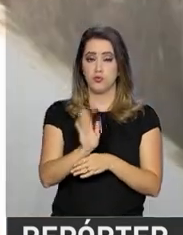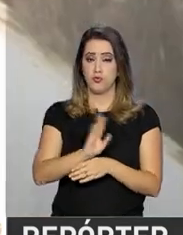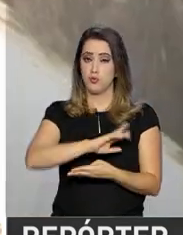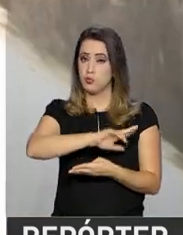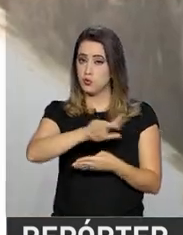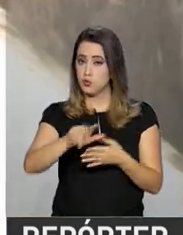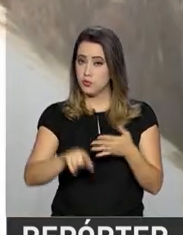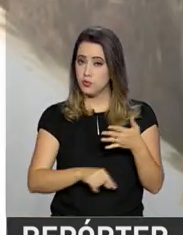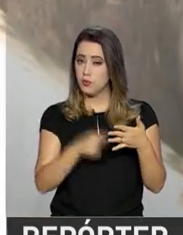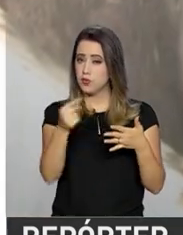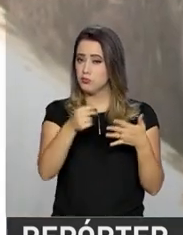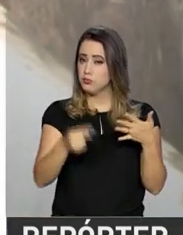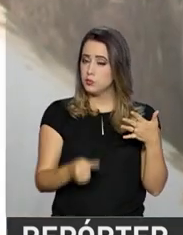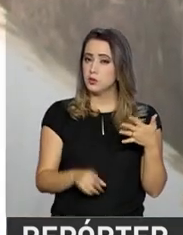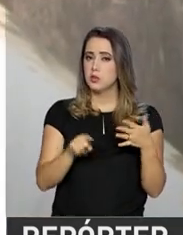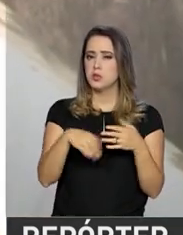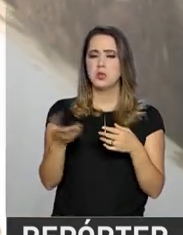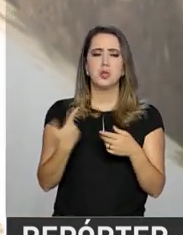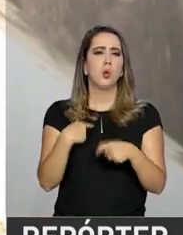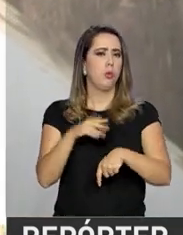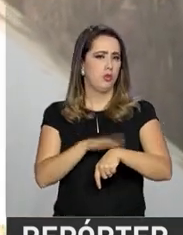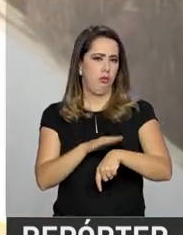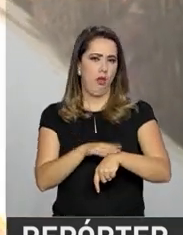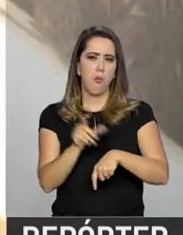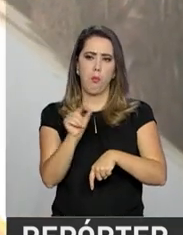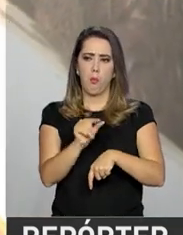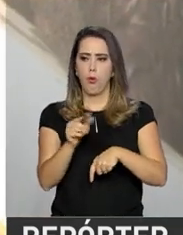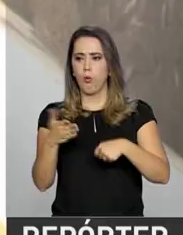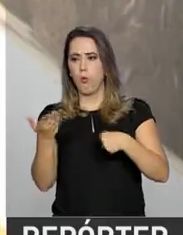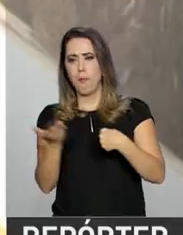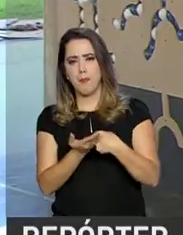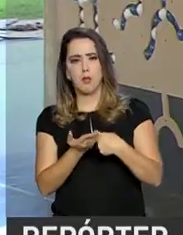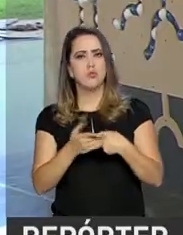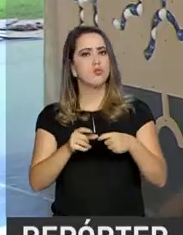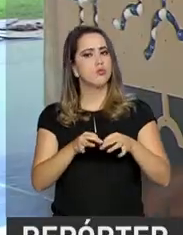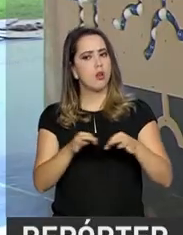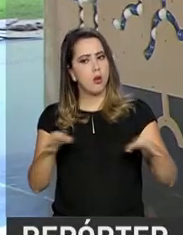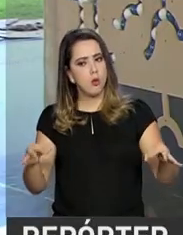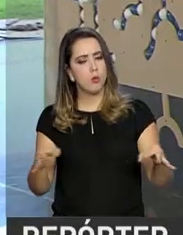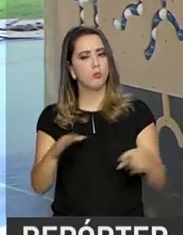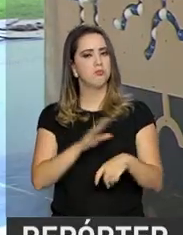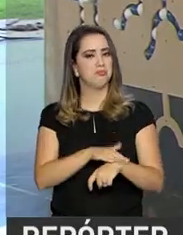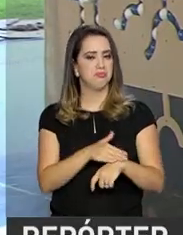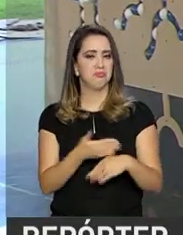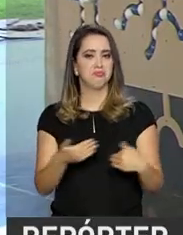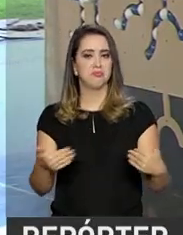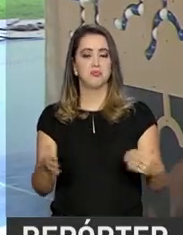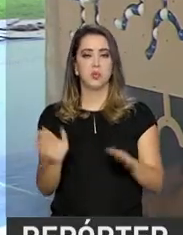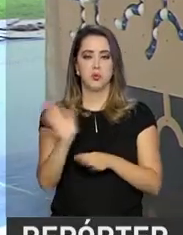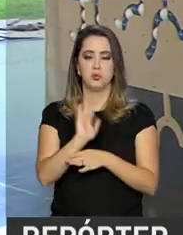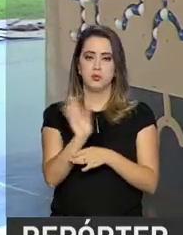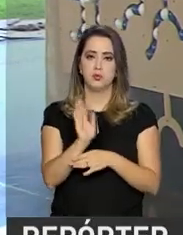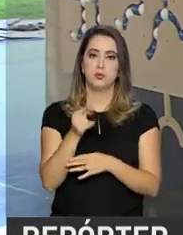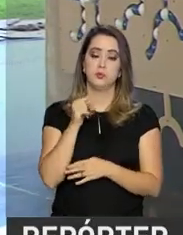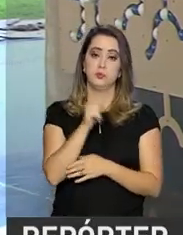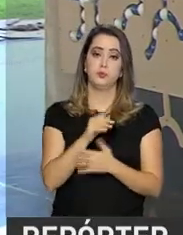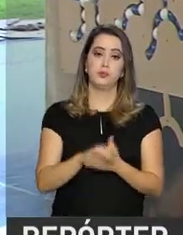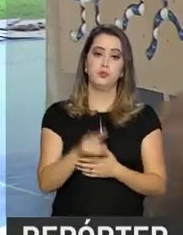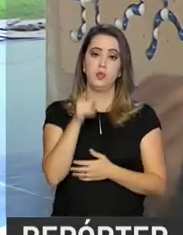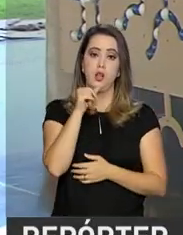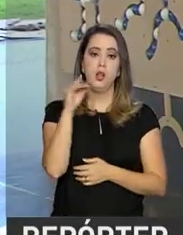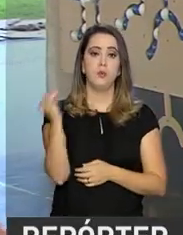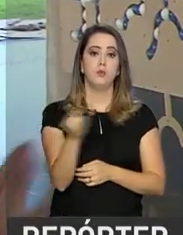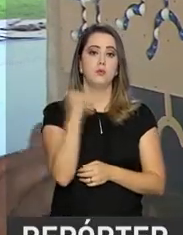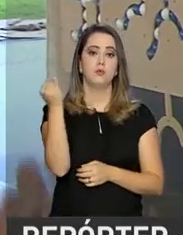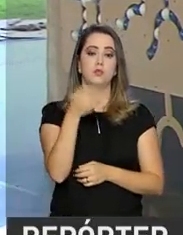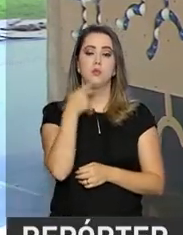entre longas médias e curtas-metragens demandaria um tema emergente é um tema que sensibiliza ele